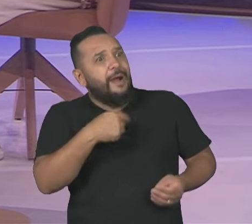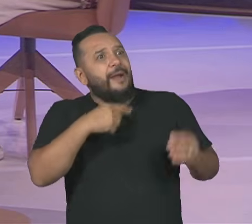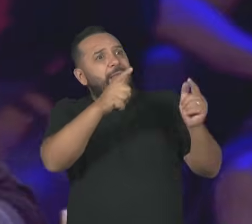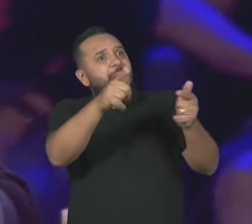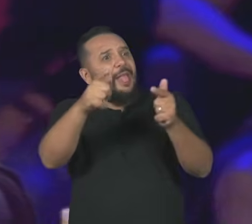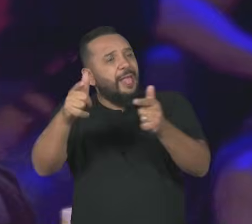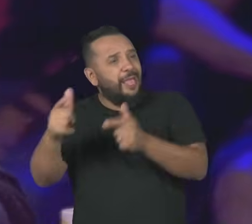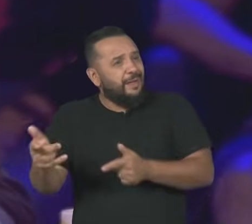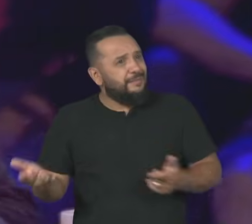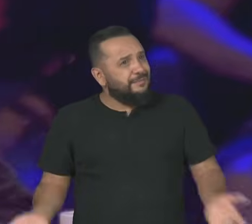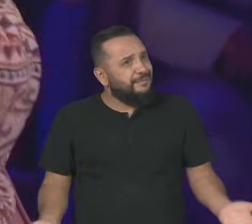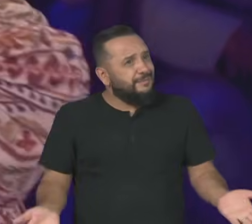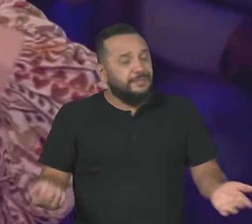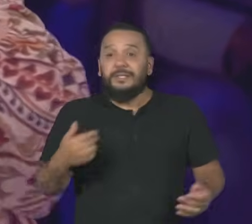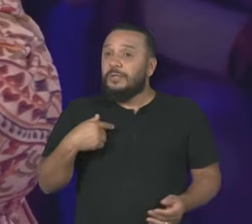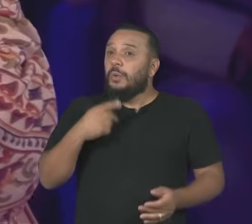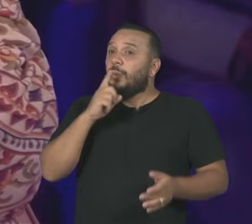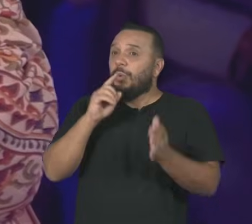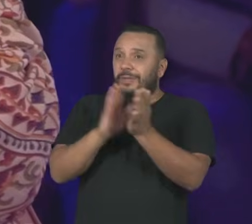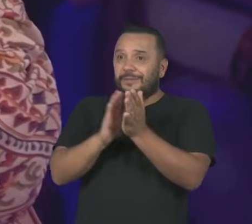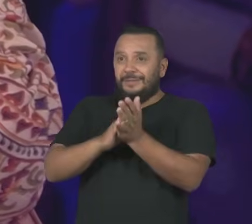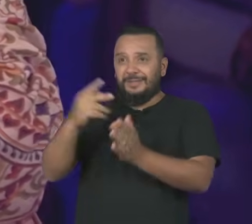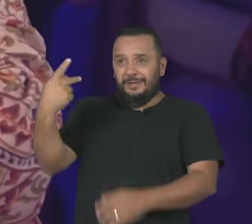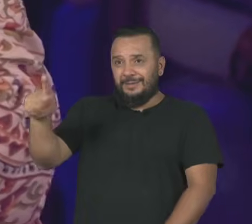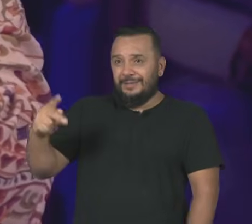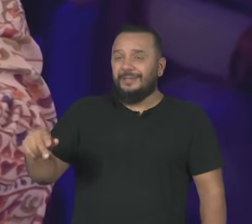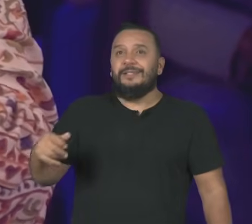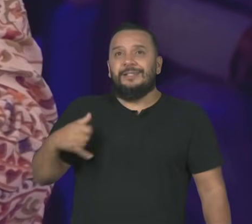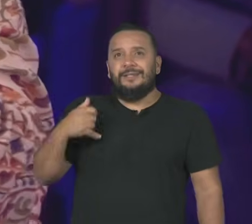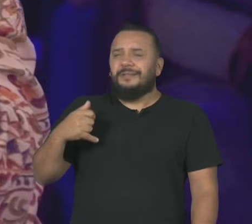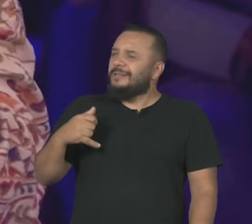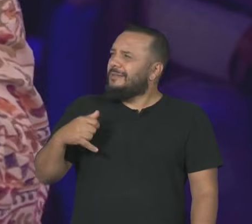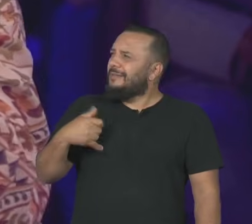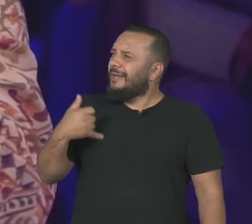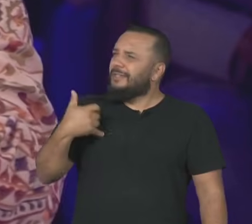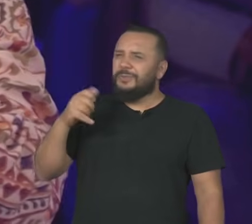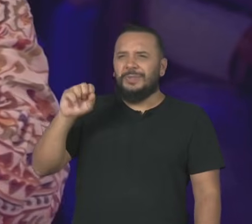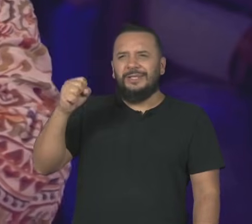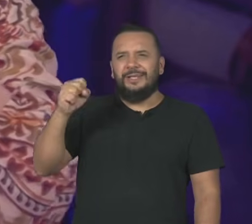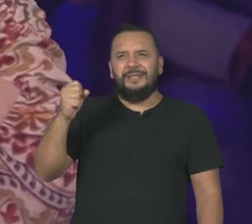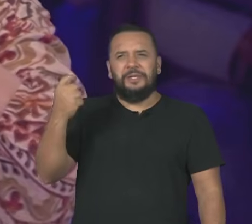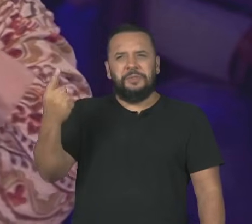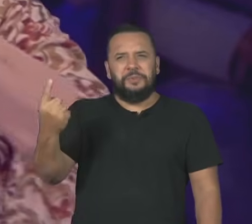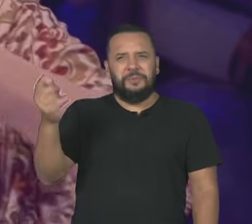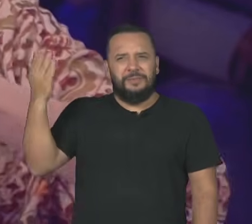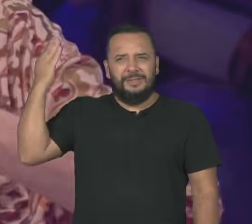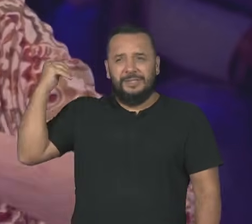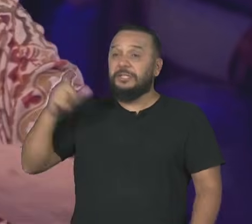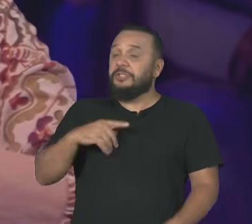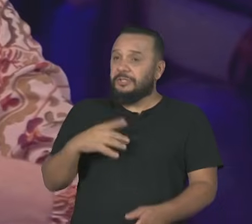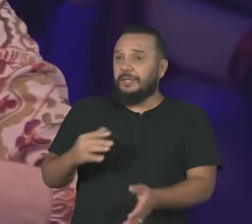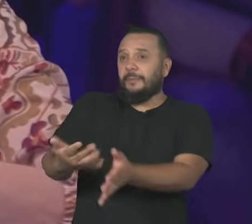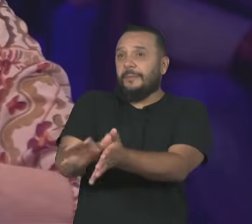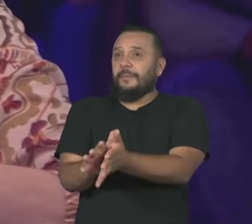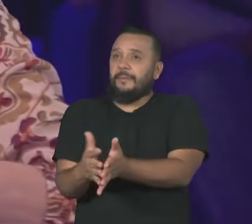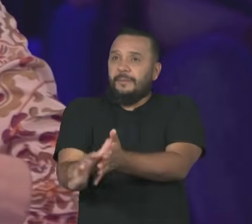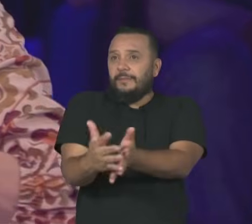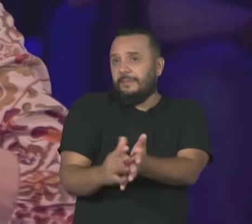Completamente. No aniversário dele de 81, eu acho que eu fui, tinha pagode.